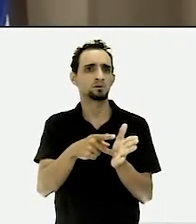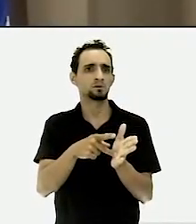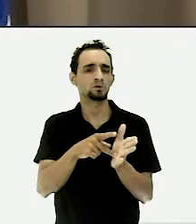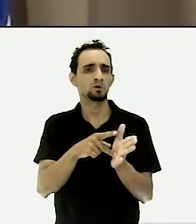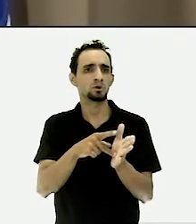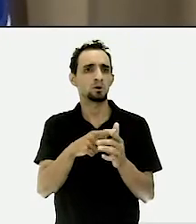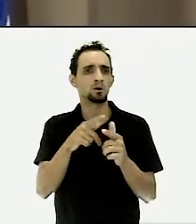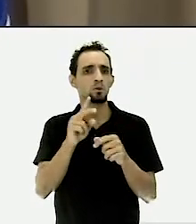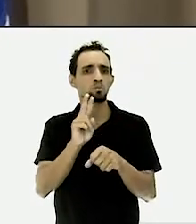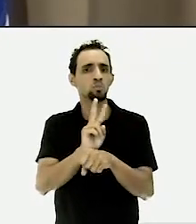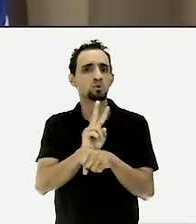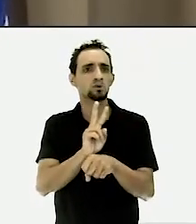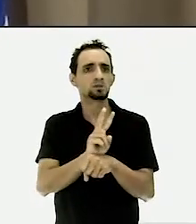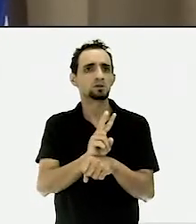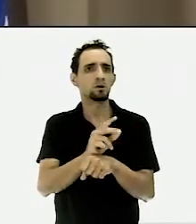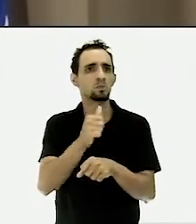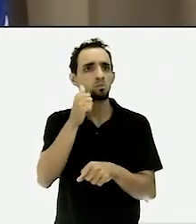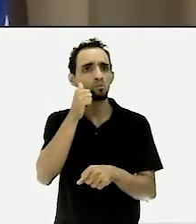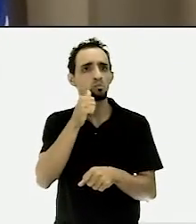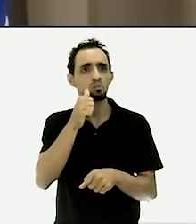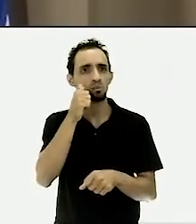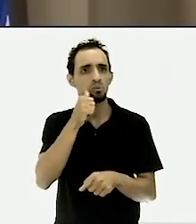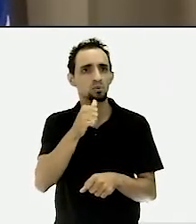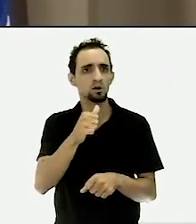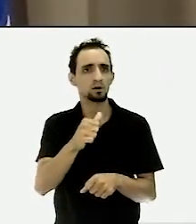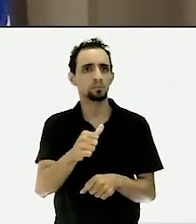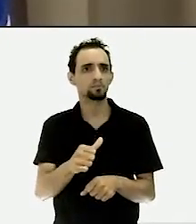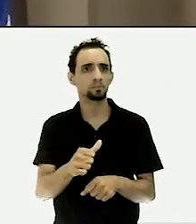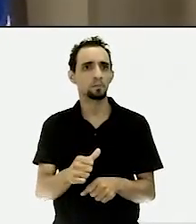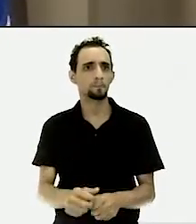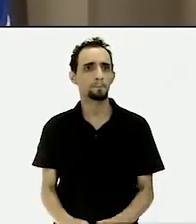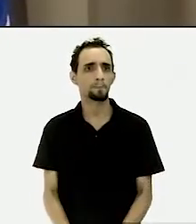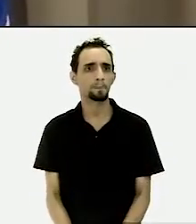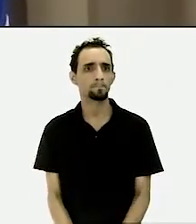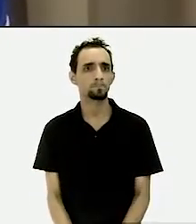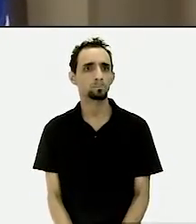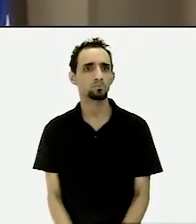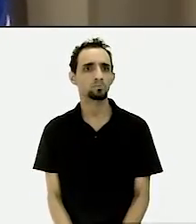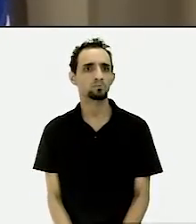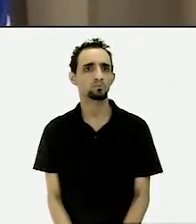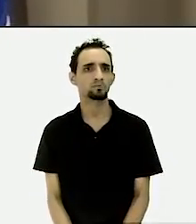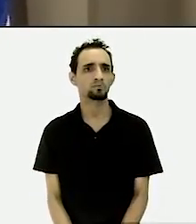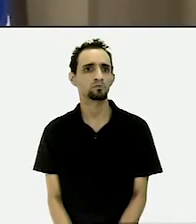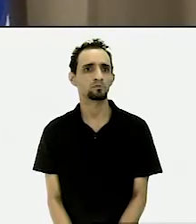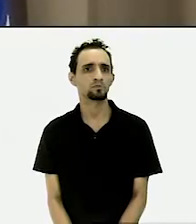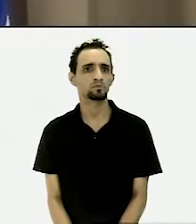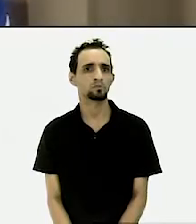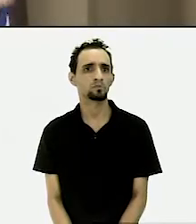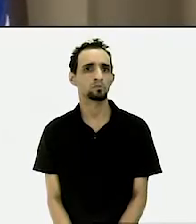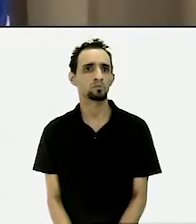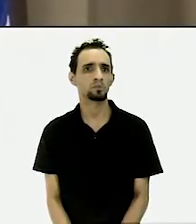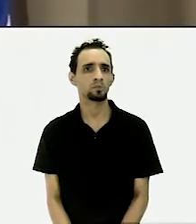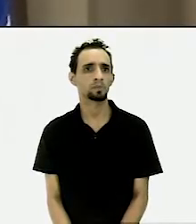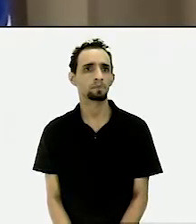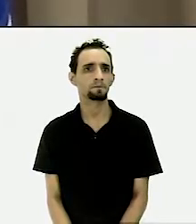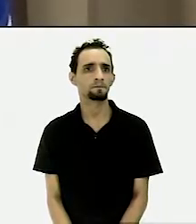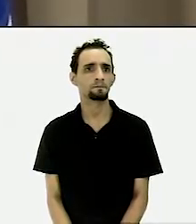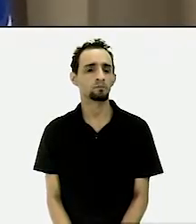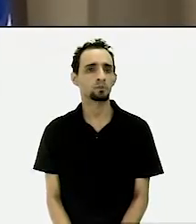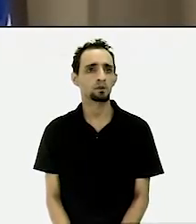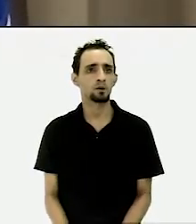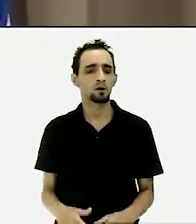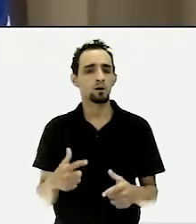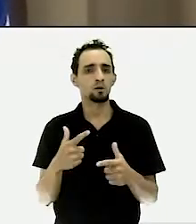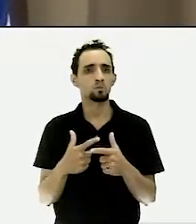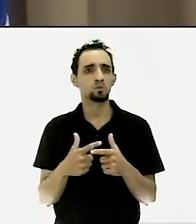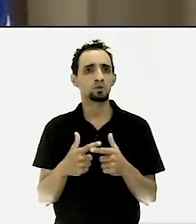discutimos aqui, uma pessoa próxima a mim, que é psicóloga, falou, Rosa, eu fico para vocês na Câmara de graça, eu atendo essas pessoas, o que